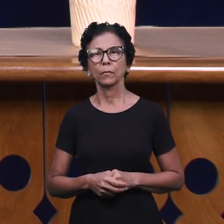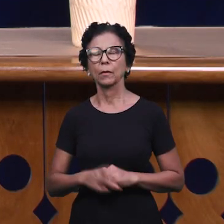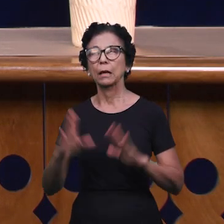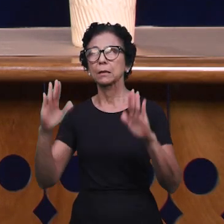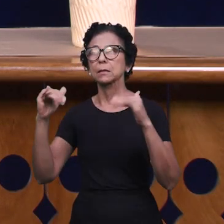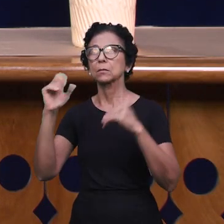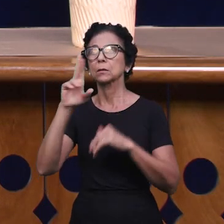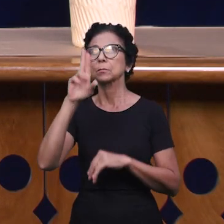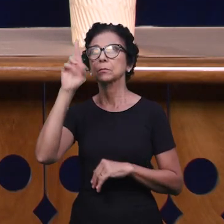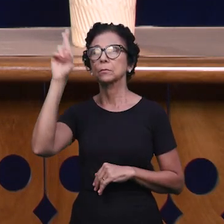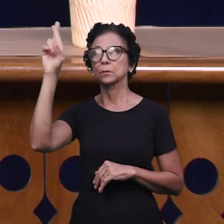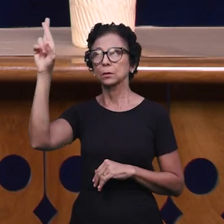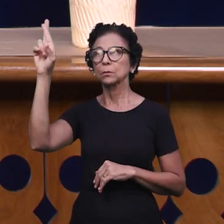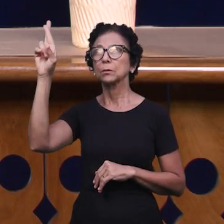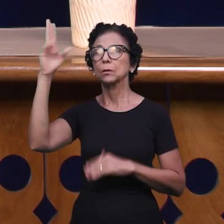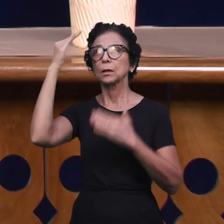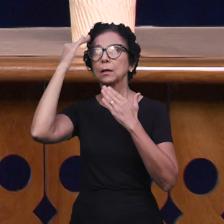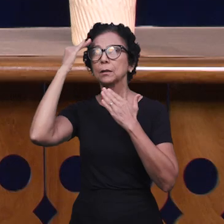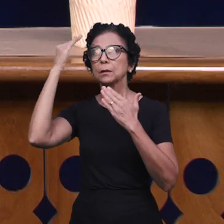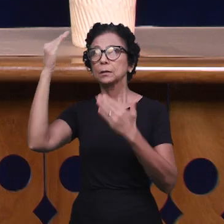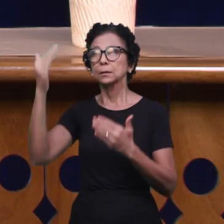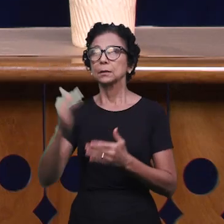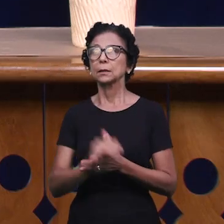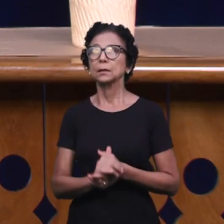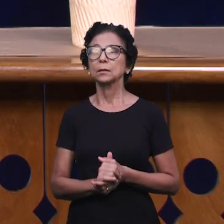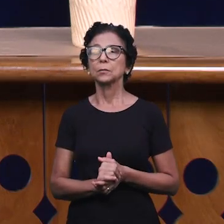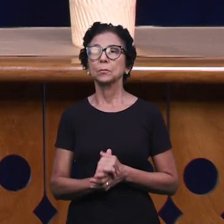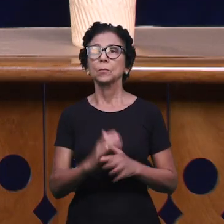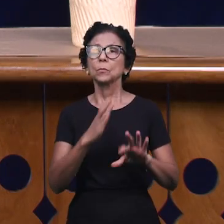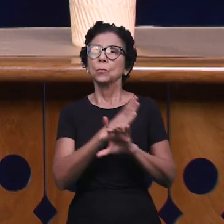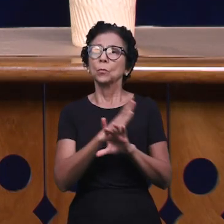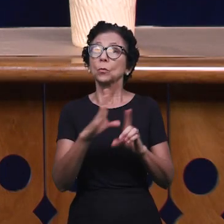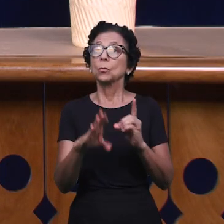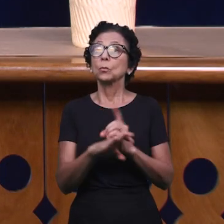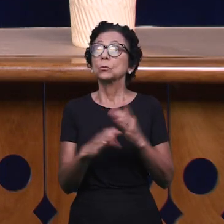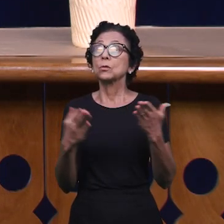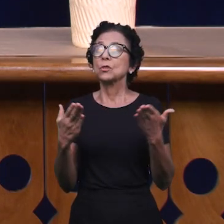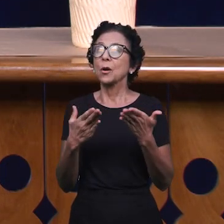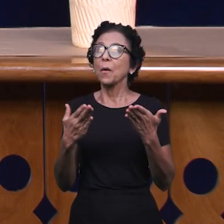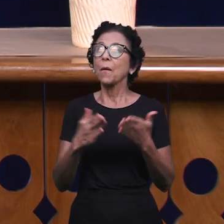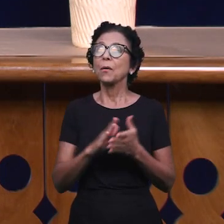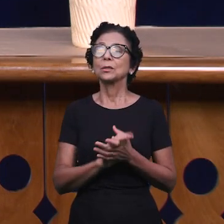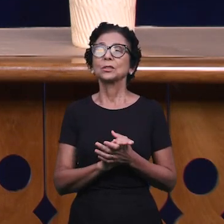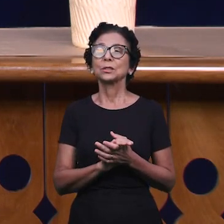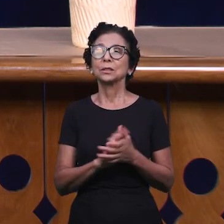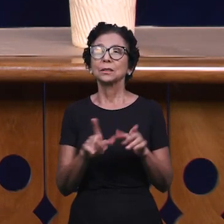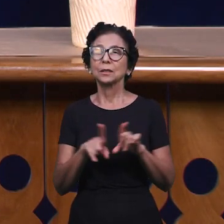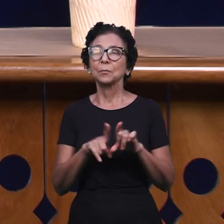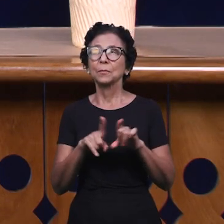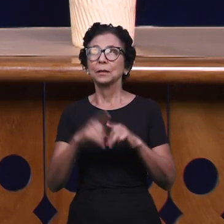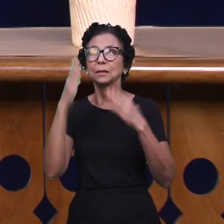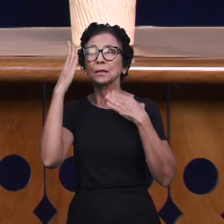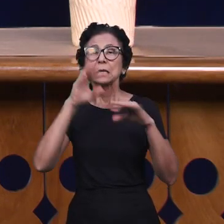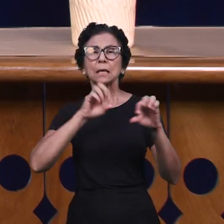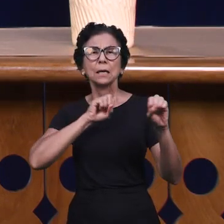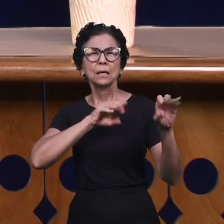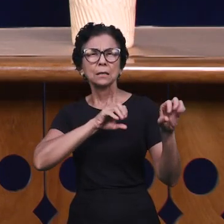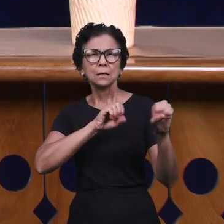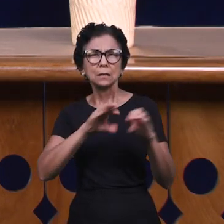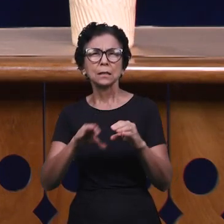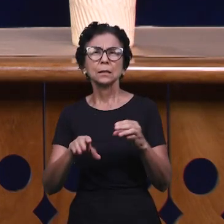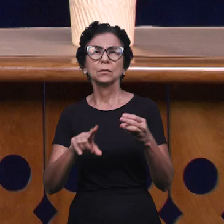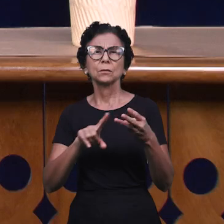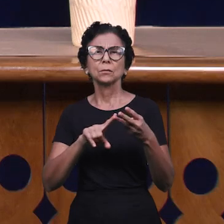bendizemos por mais este culto, por mais estes ensinos, Senhor, pela Tua palavra que